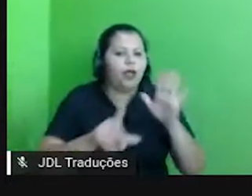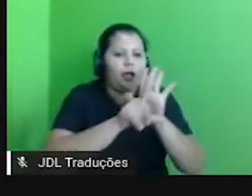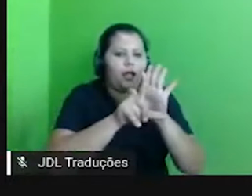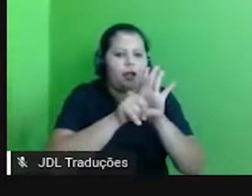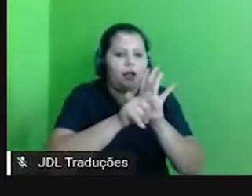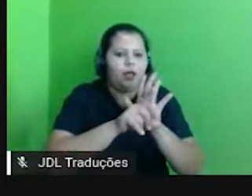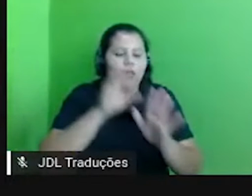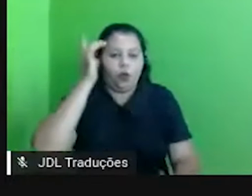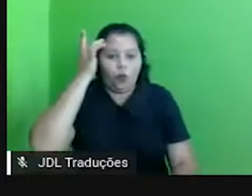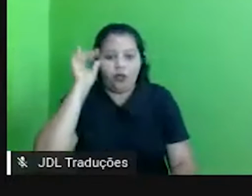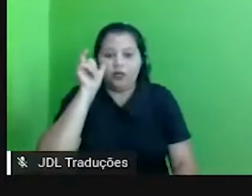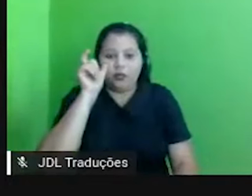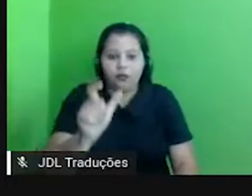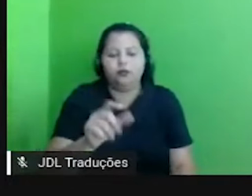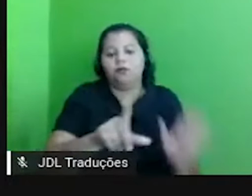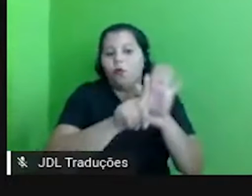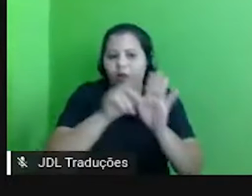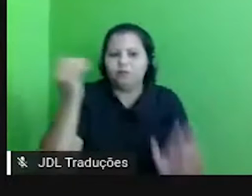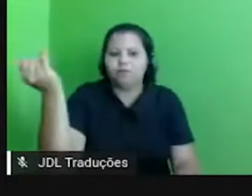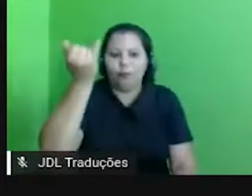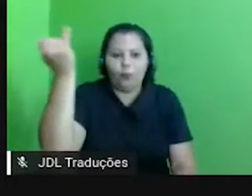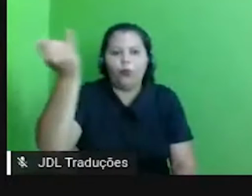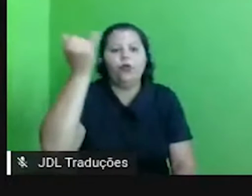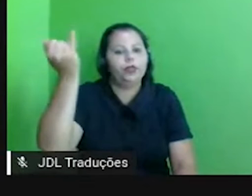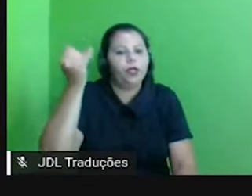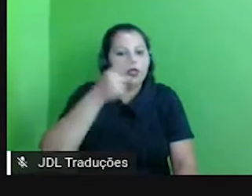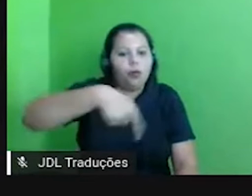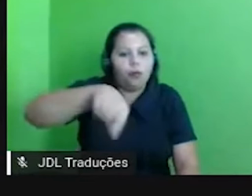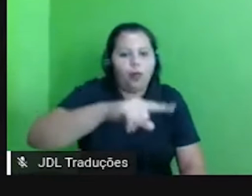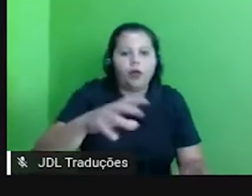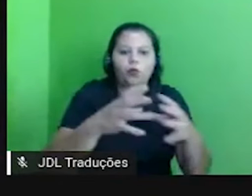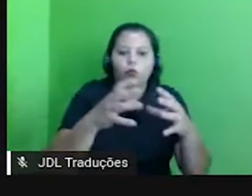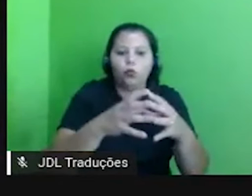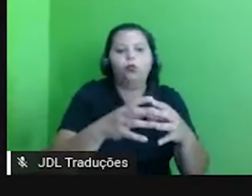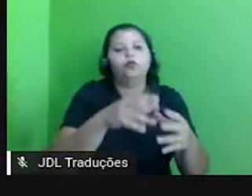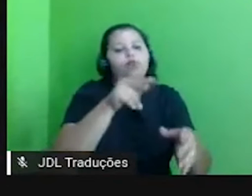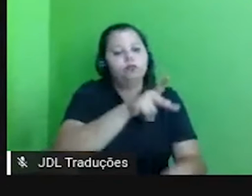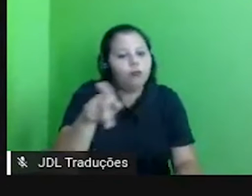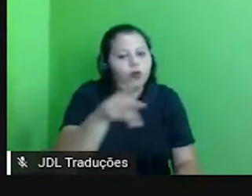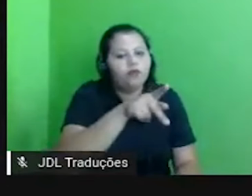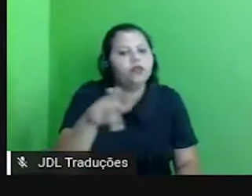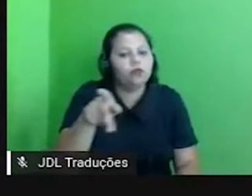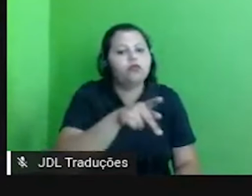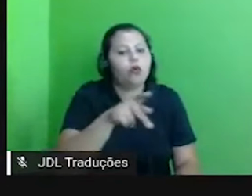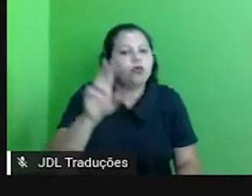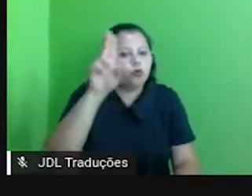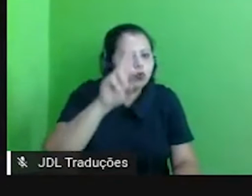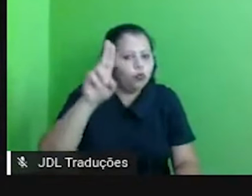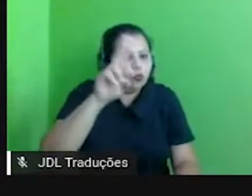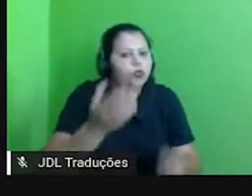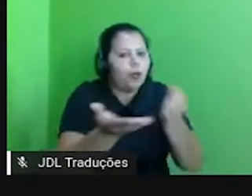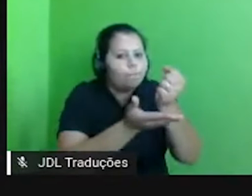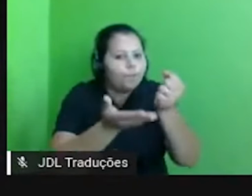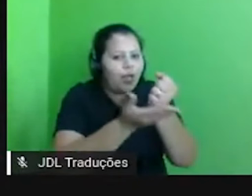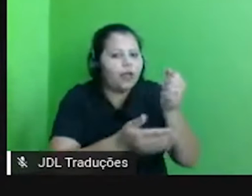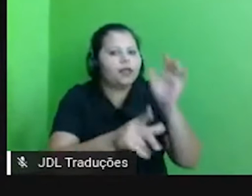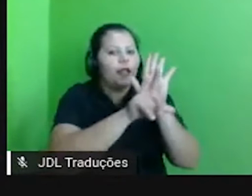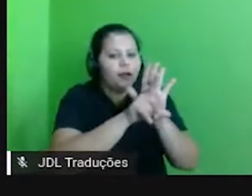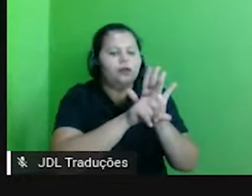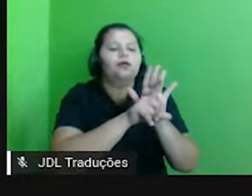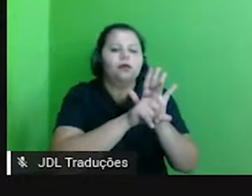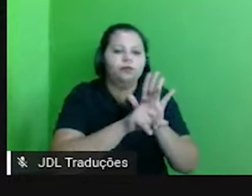eu acho que é uma lei importante cima para que educadores tenham por perto sempre porque é